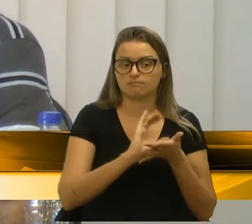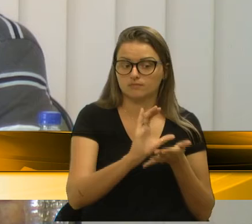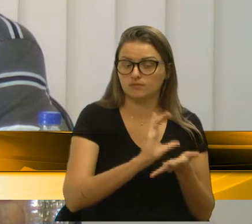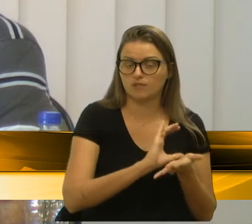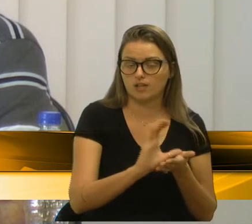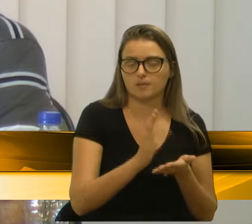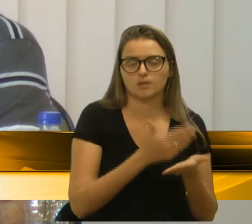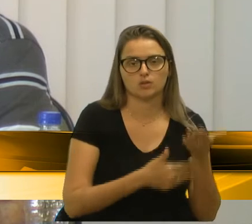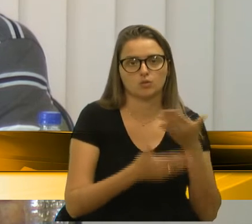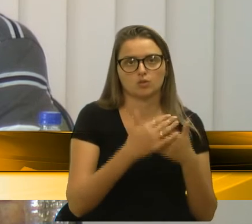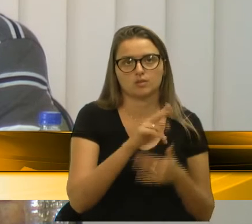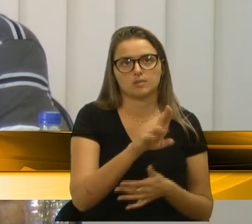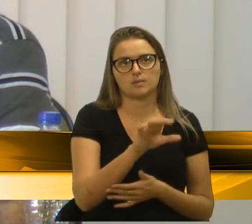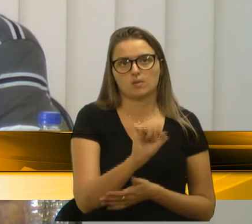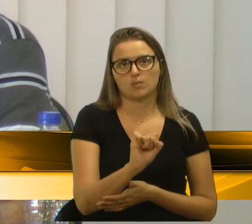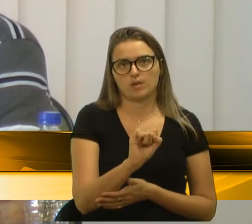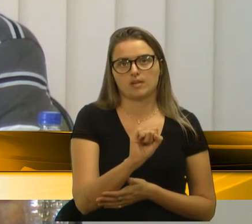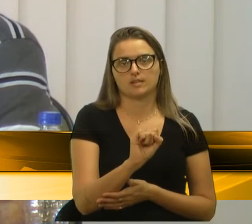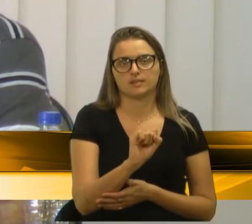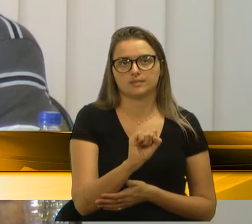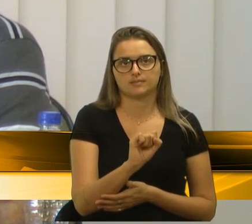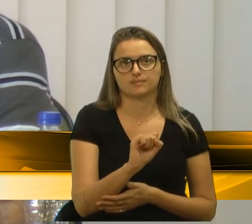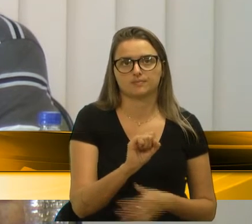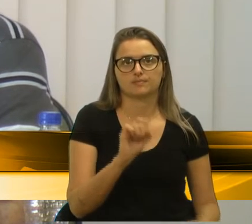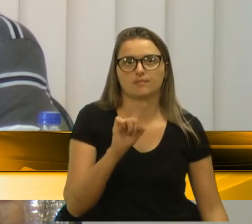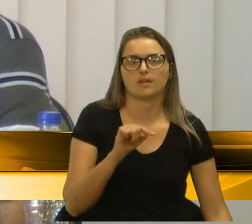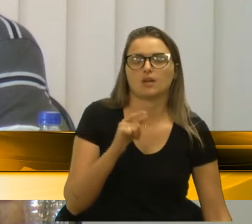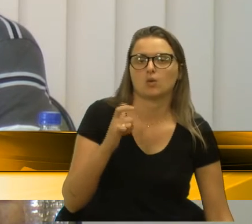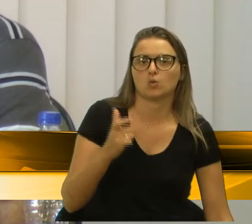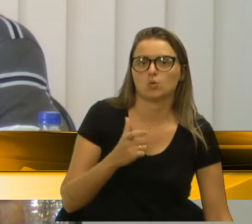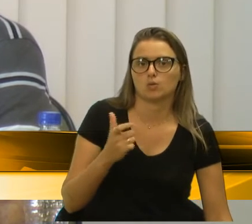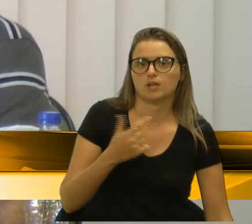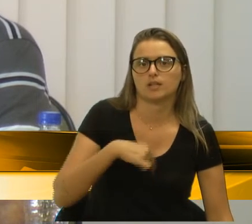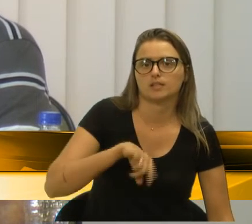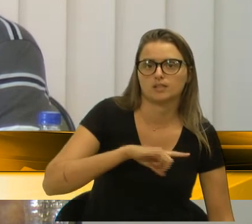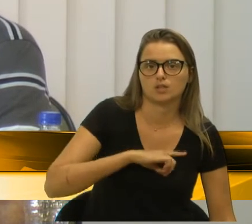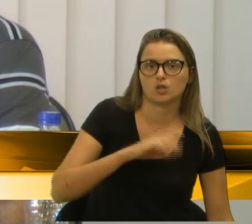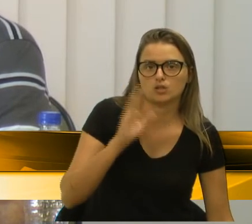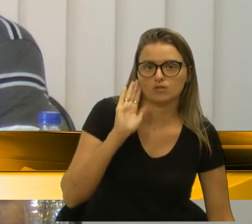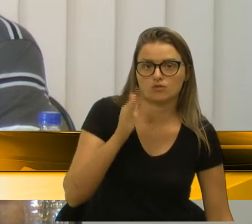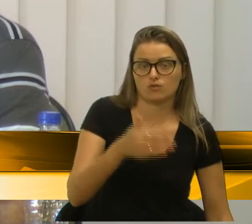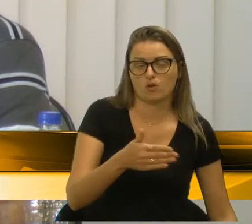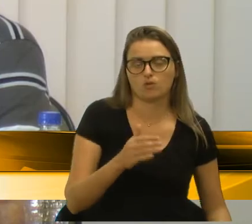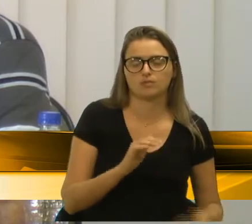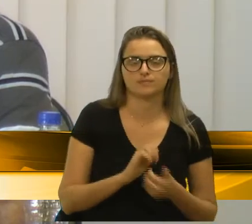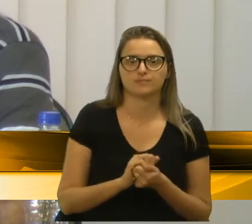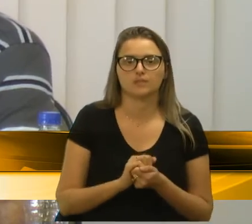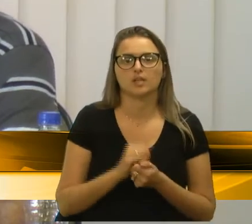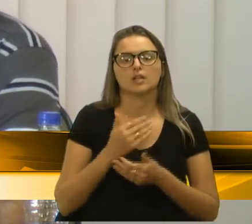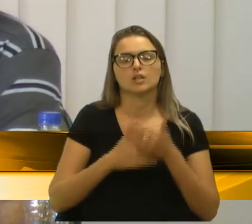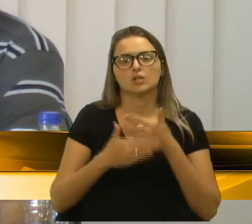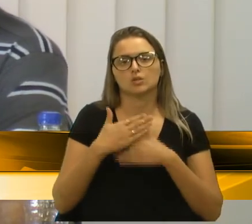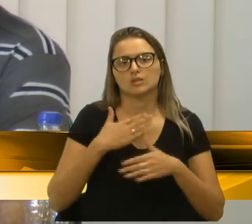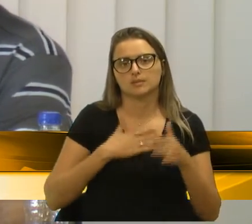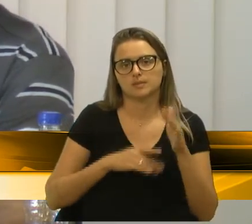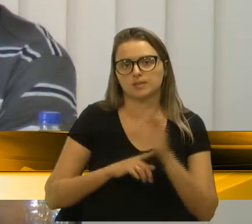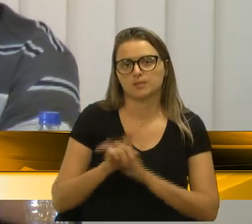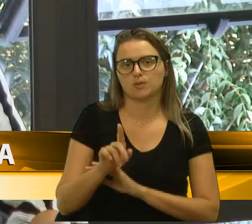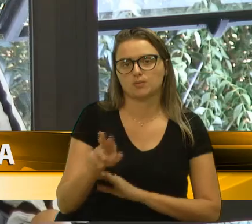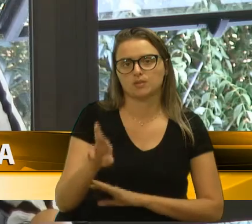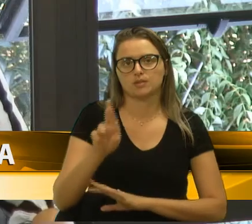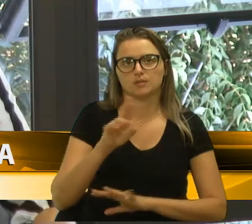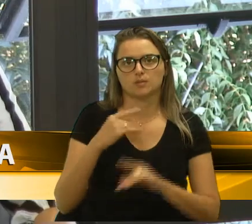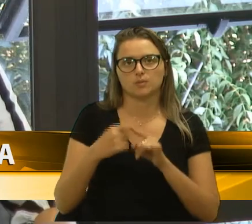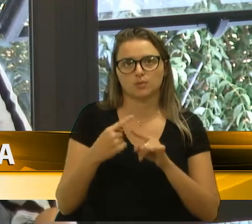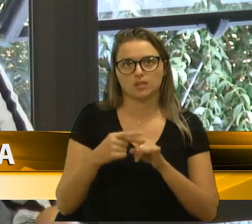todas para a rede básica. Então, é onde que a gente vai focar. As minhas perguntas foi assim, porque eu acho que está